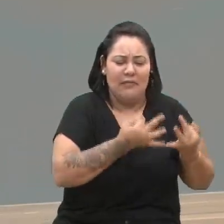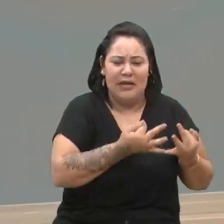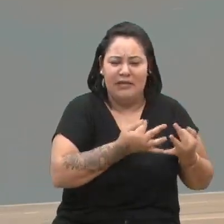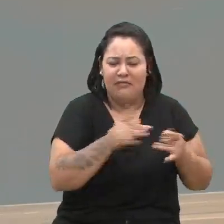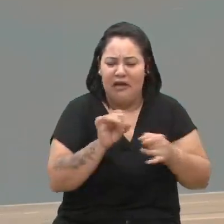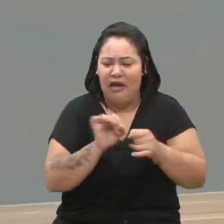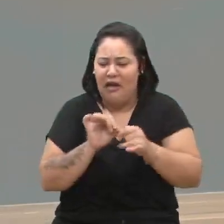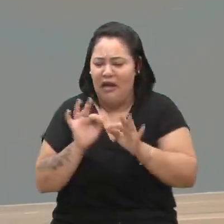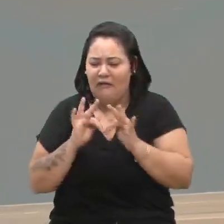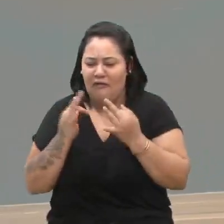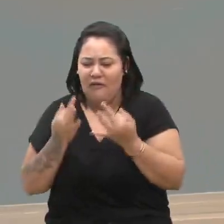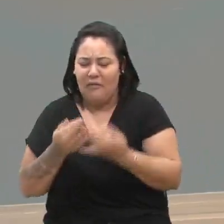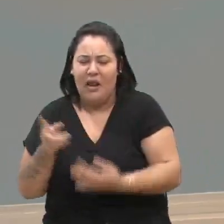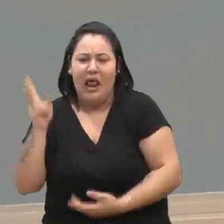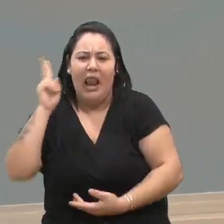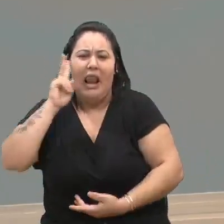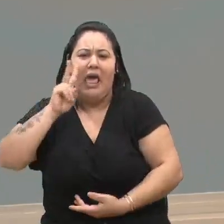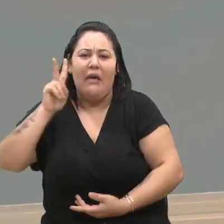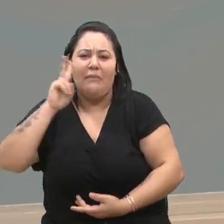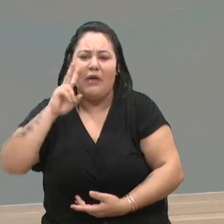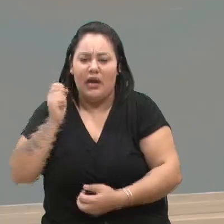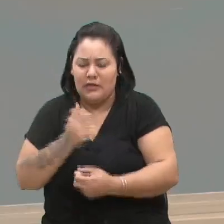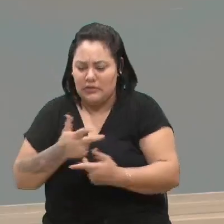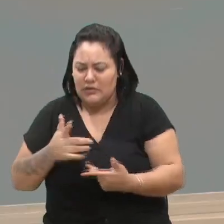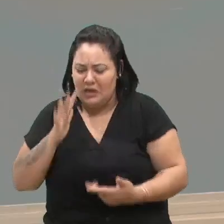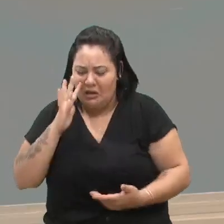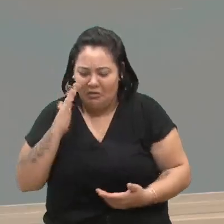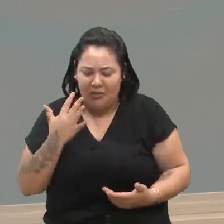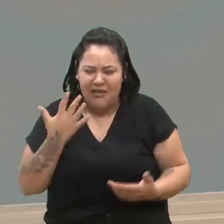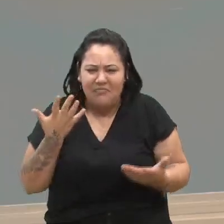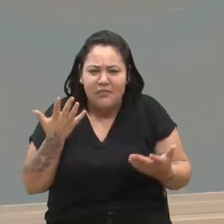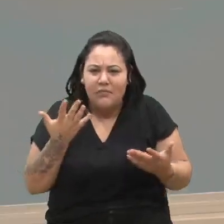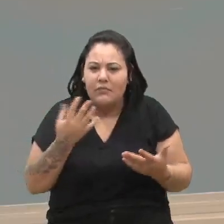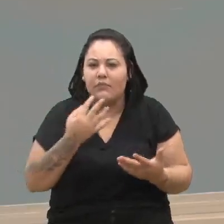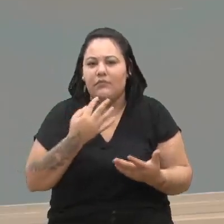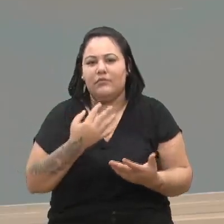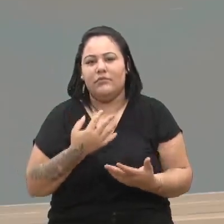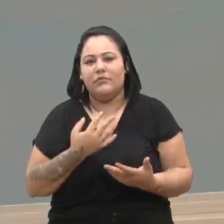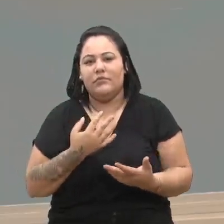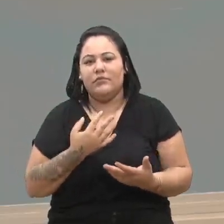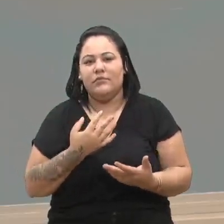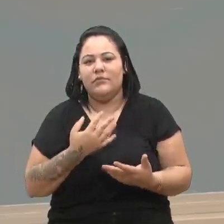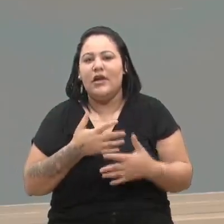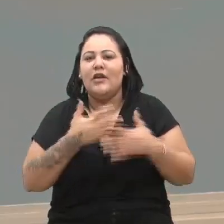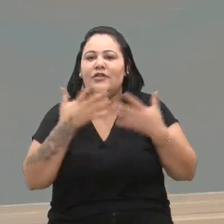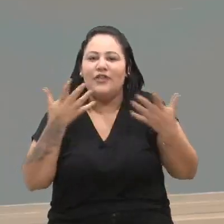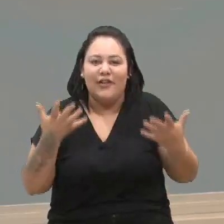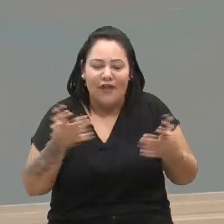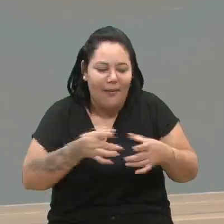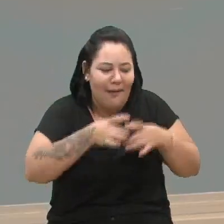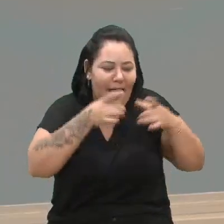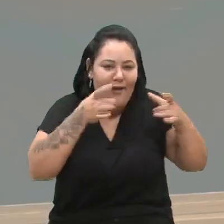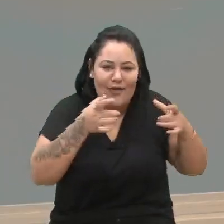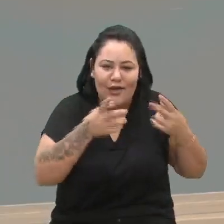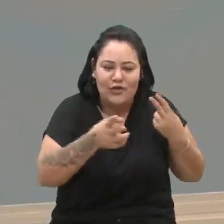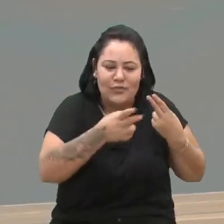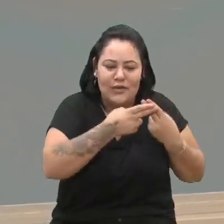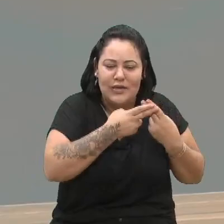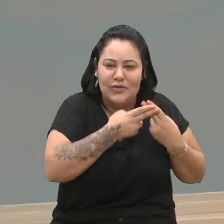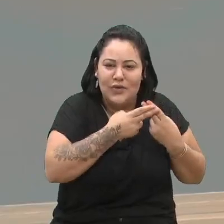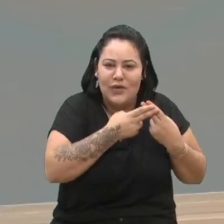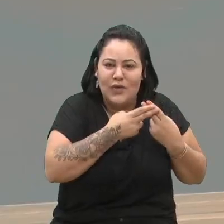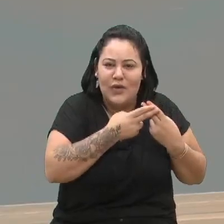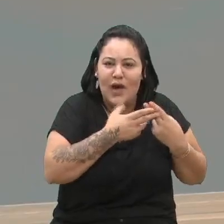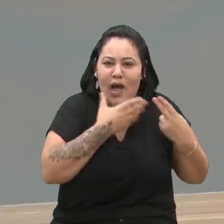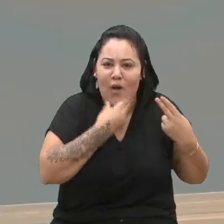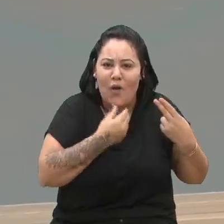lembrar aquela situação. Gente, a maioria dos presos são homens e a maioria das